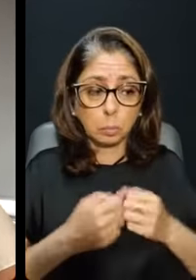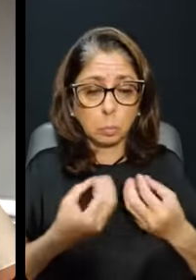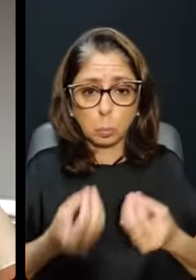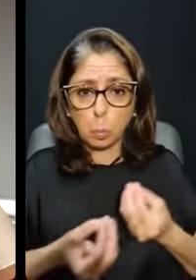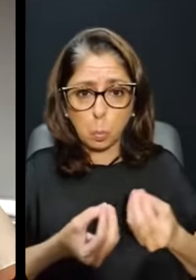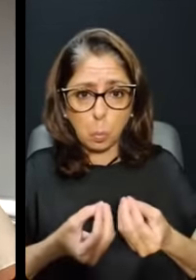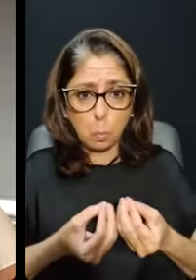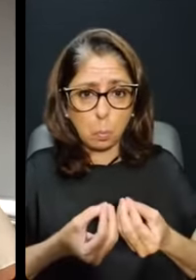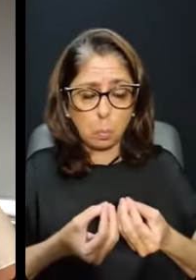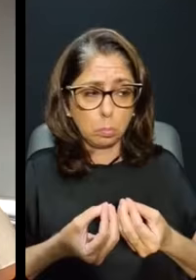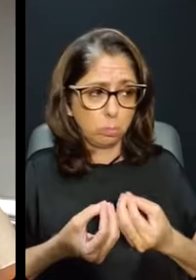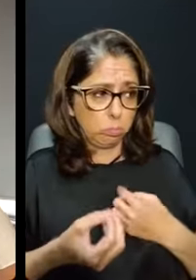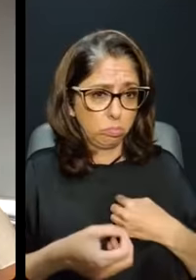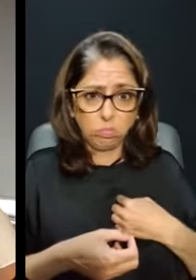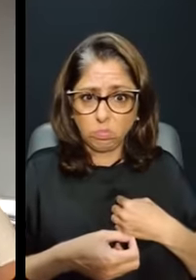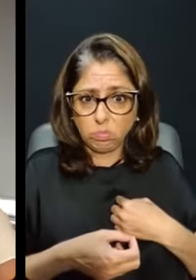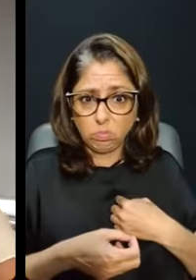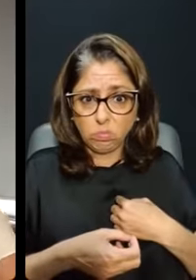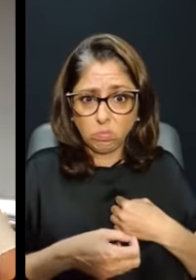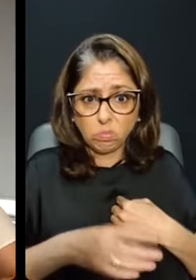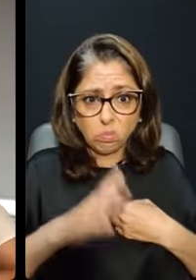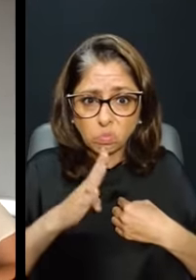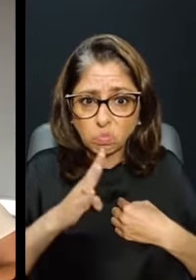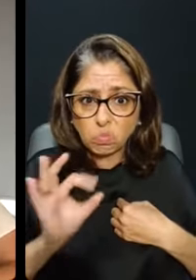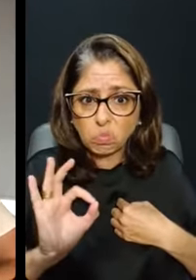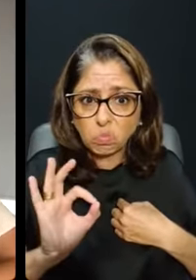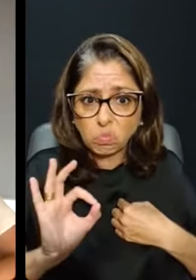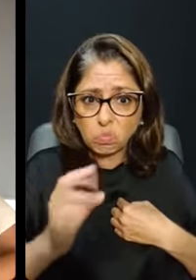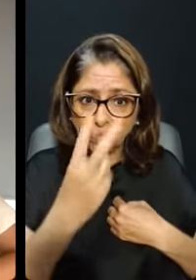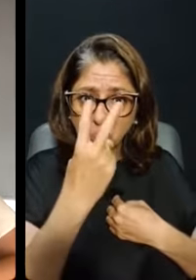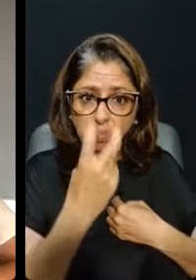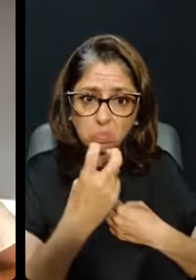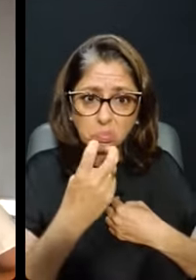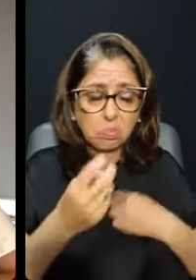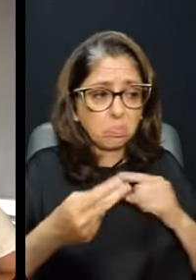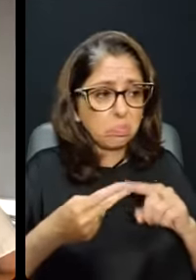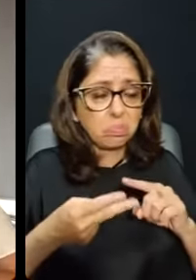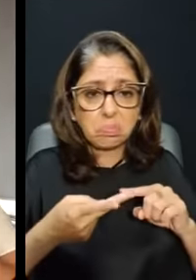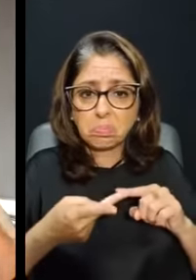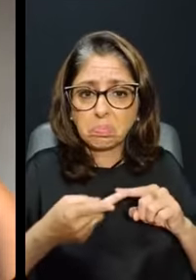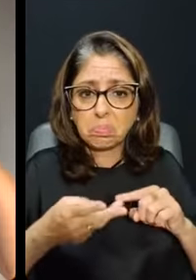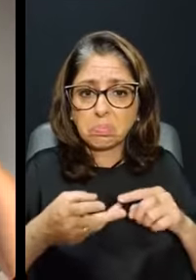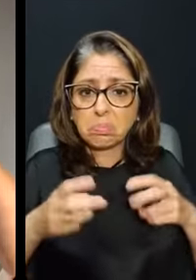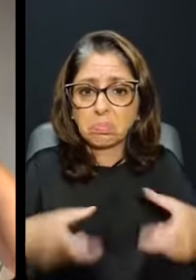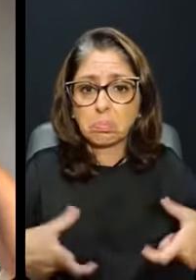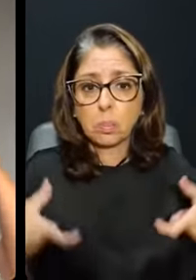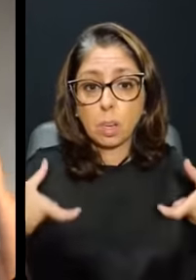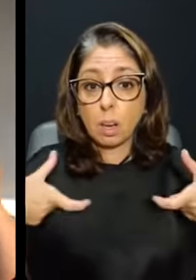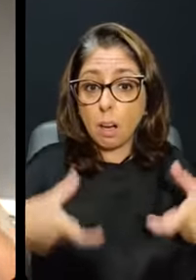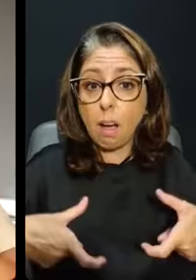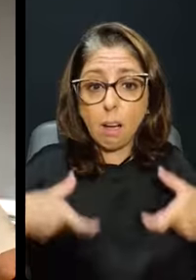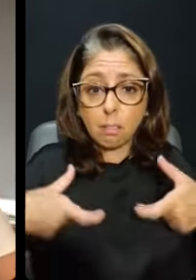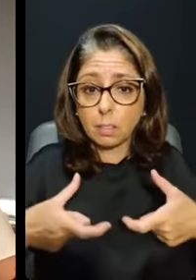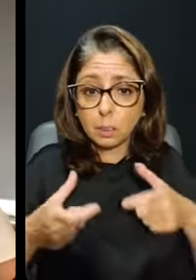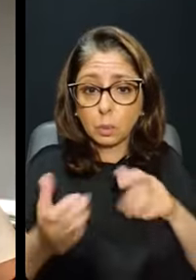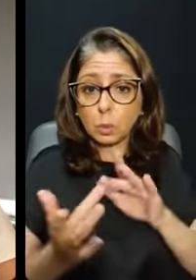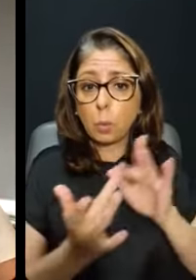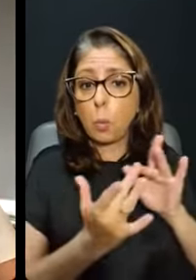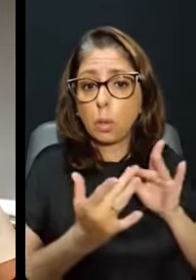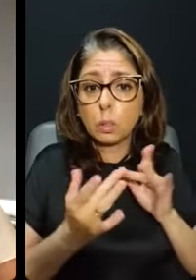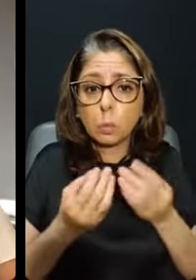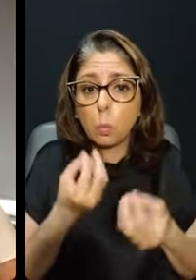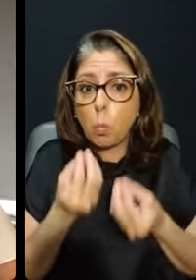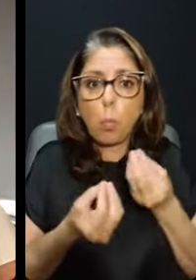seja cega, eu não conheço nenhuma pessoa que seja cadeirante. Como se a gente precisasse ter contato e conexão